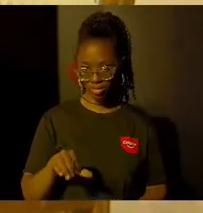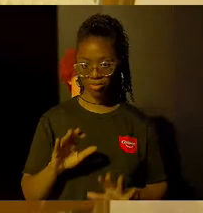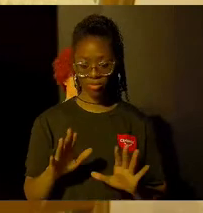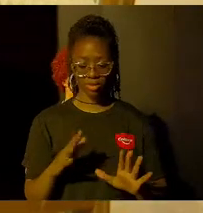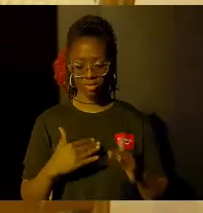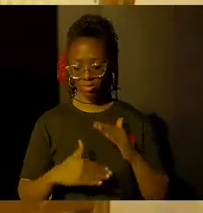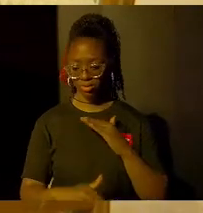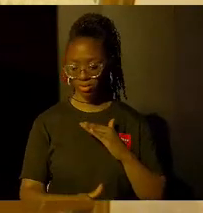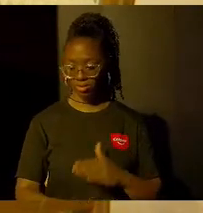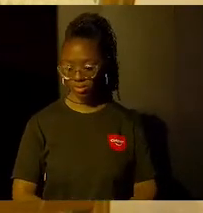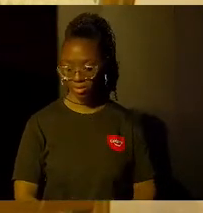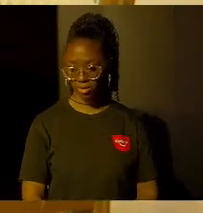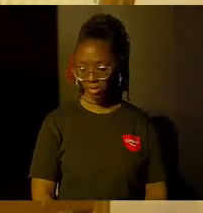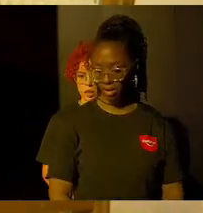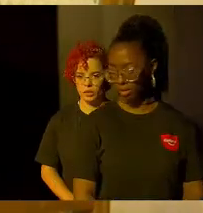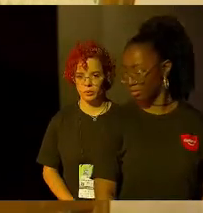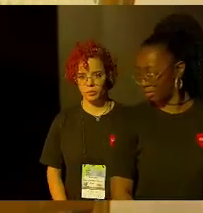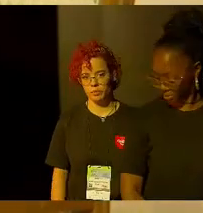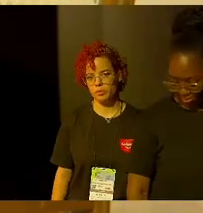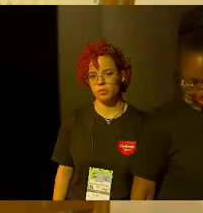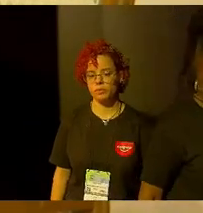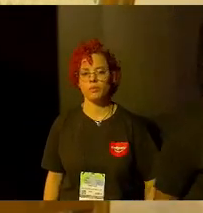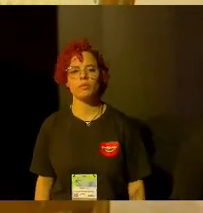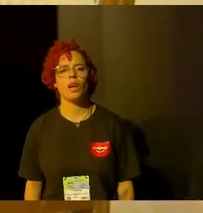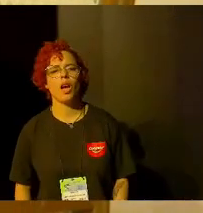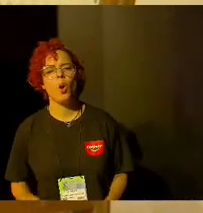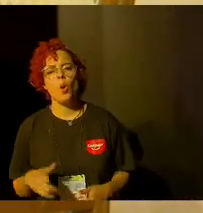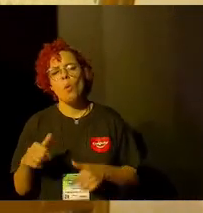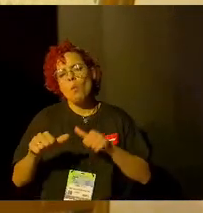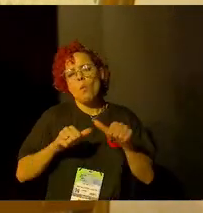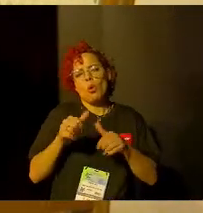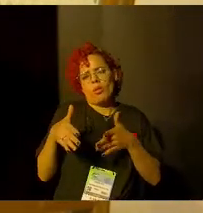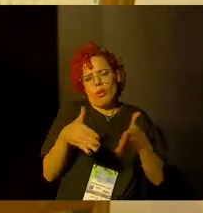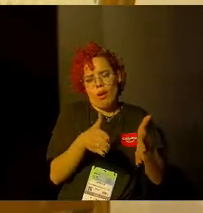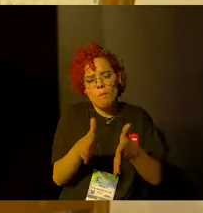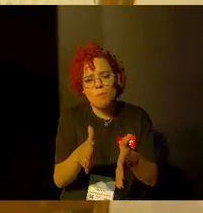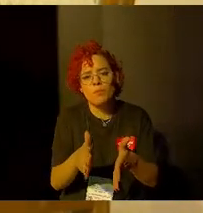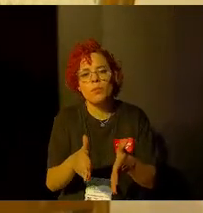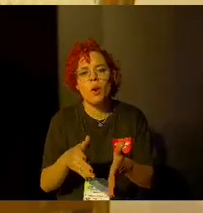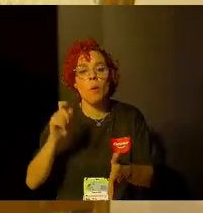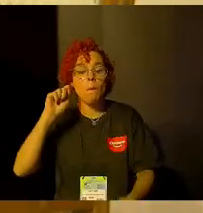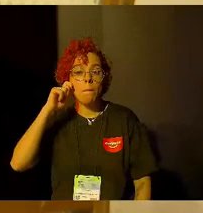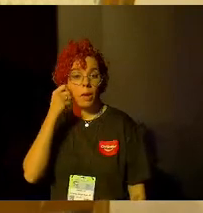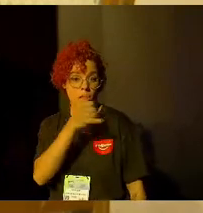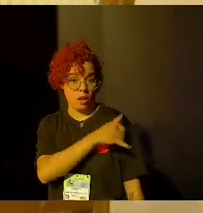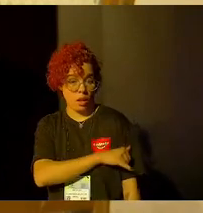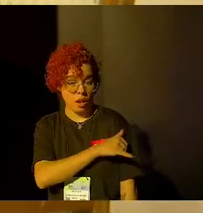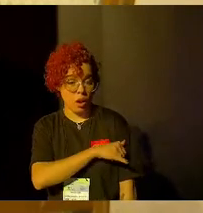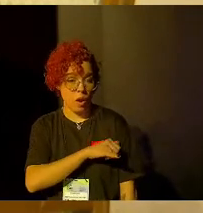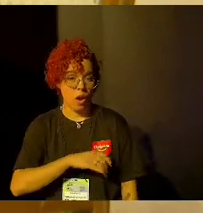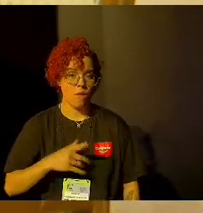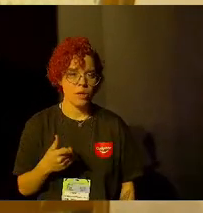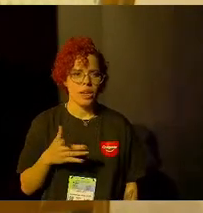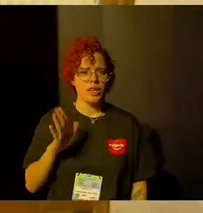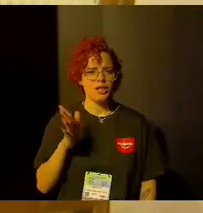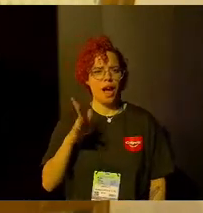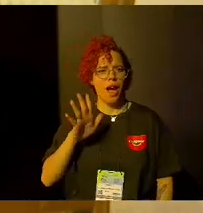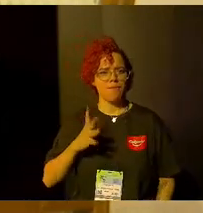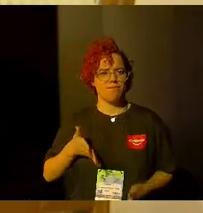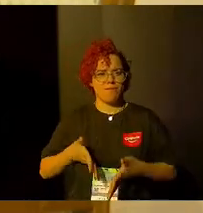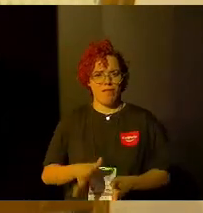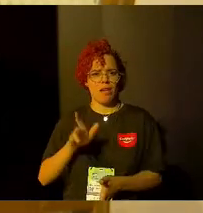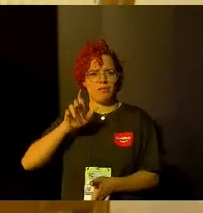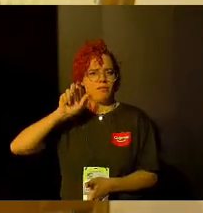eu pego o metrô e várias coisas mudam e se transformam no caminho então eu falo que a gente sempre carioca vai ser Basicamente já nasce afro